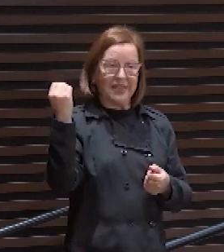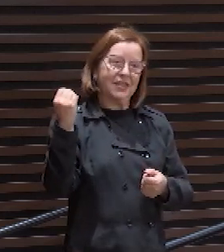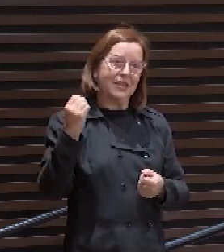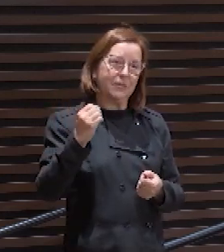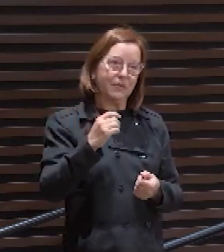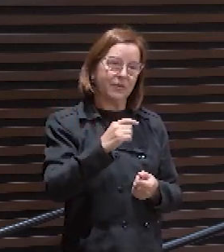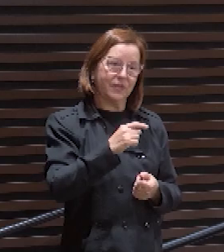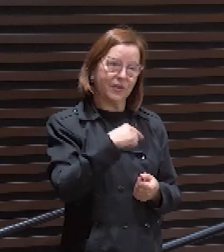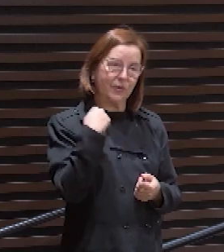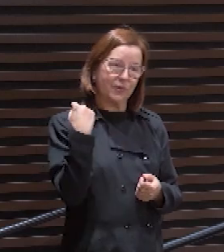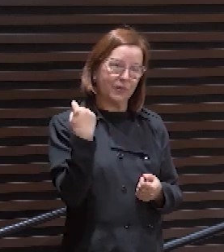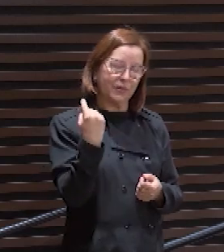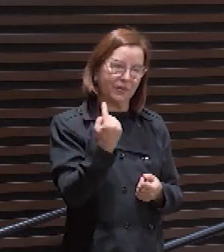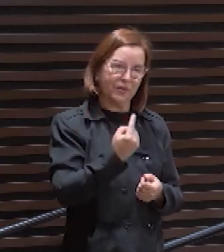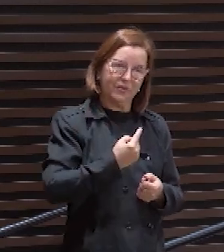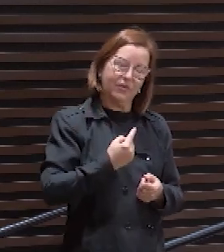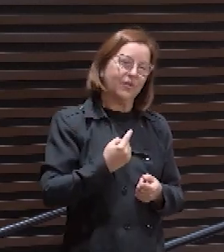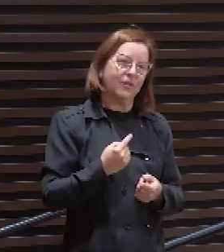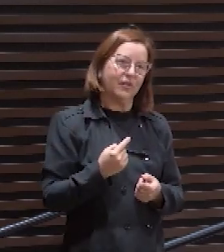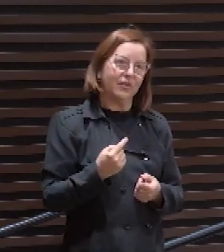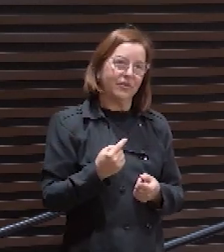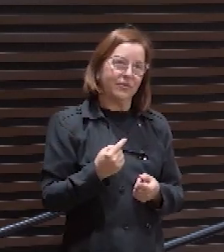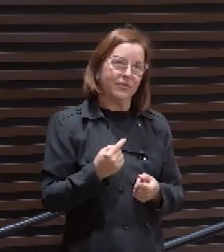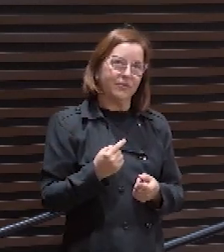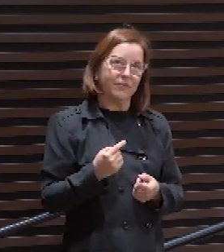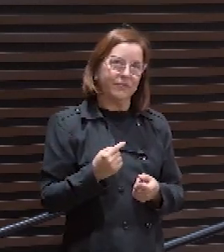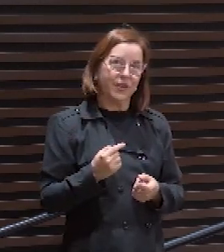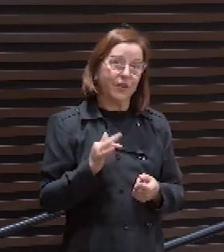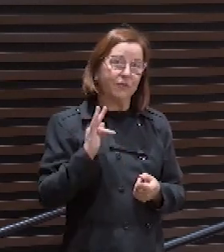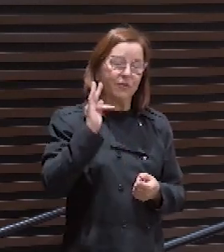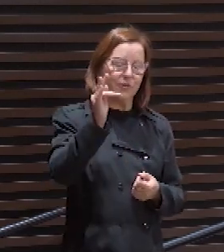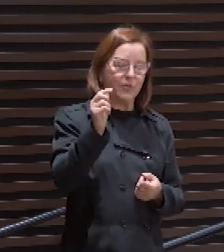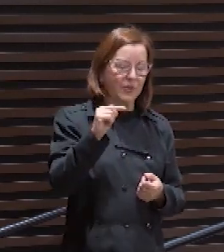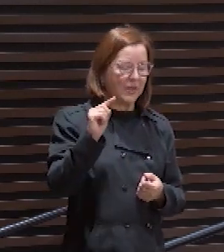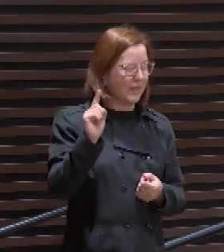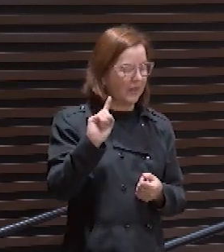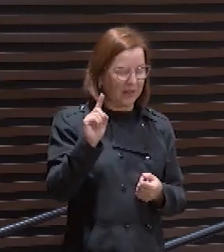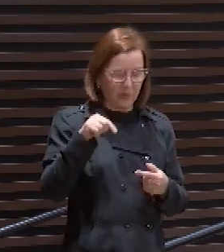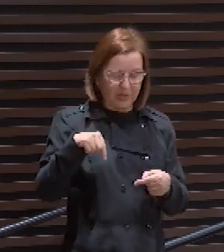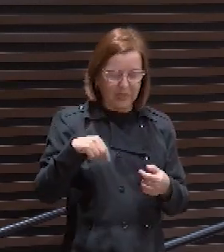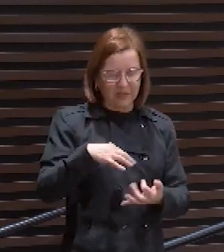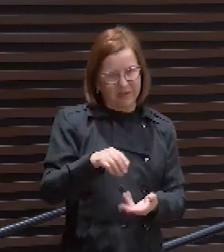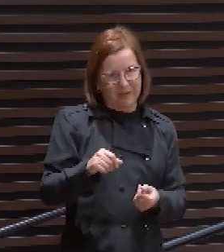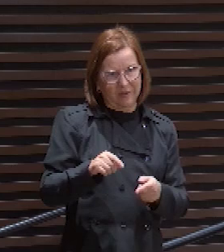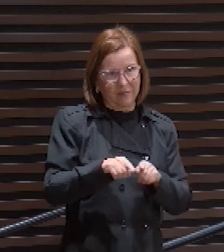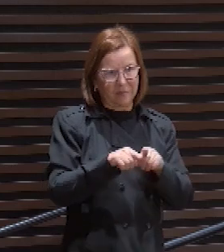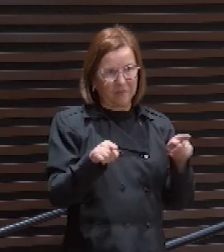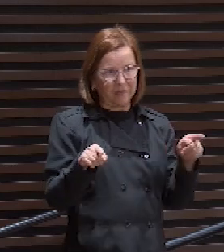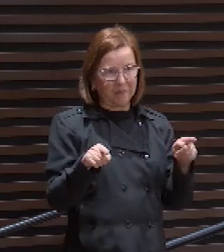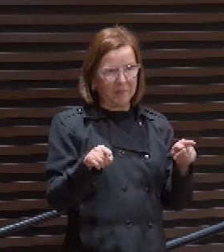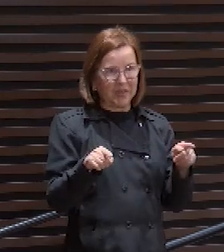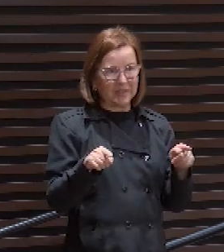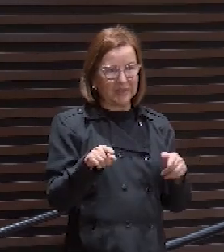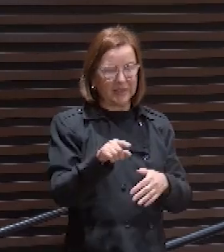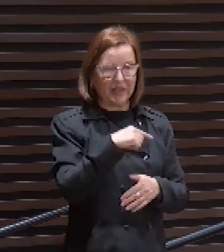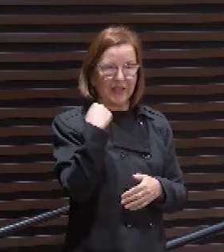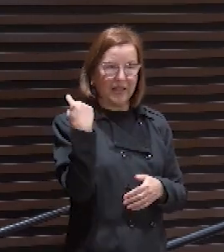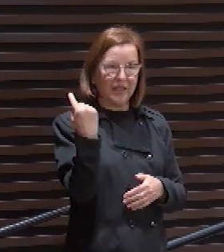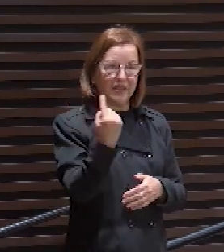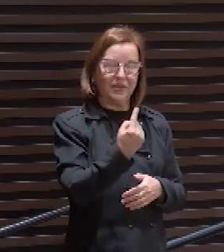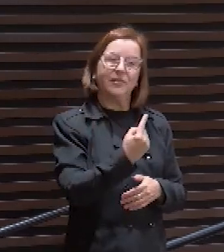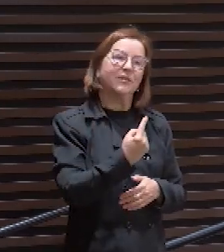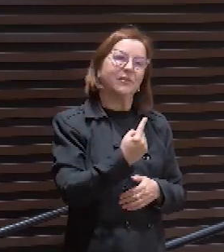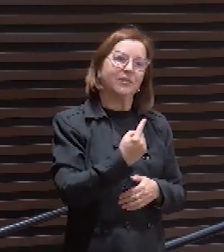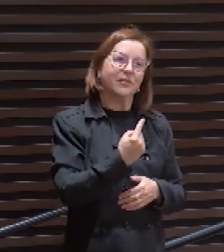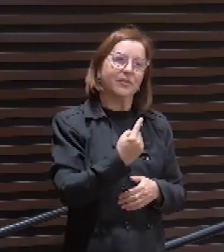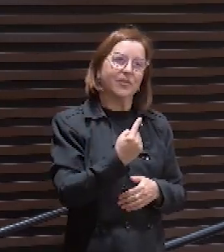lugar para o qual nós nascemos, não é essa terra. Não é ela como ela é hoje, mas a nossa identidade, a nossa cidadania, ela